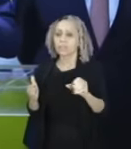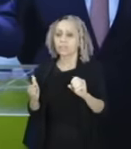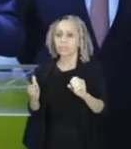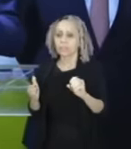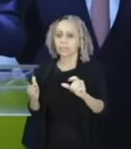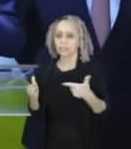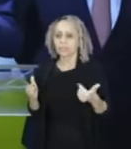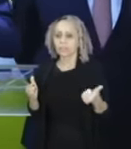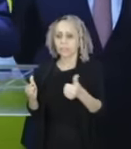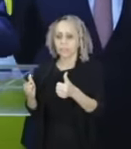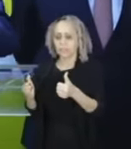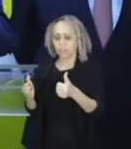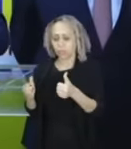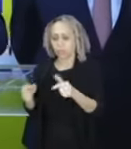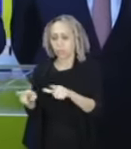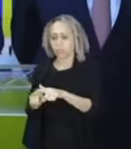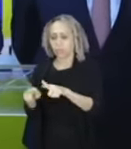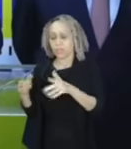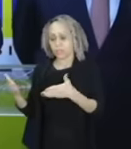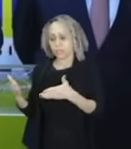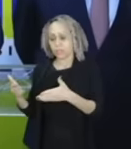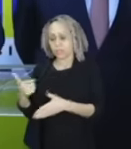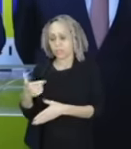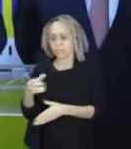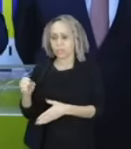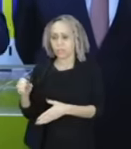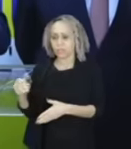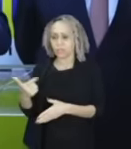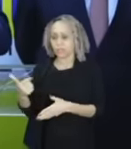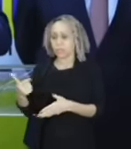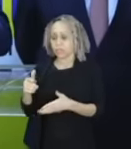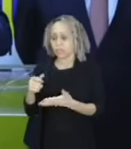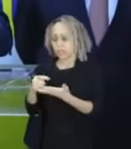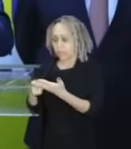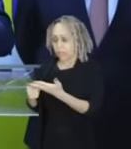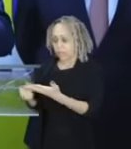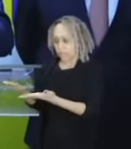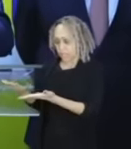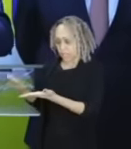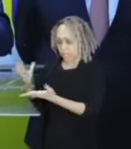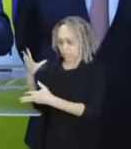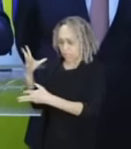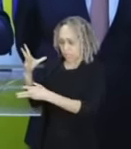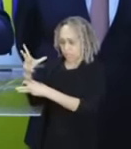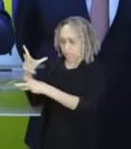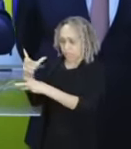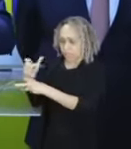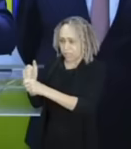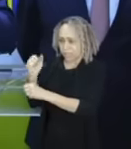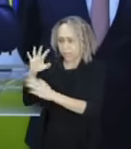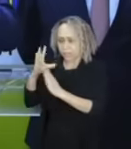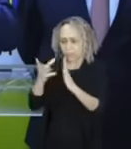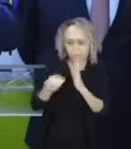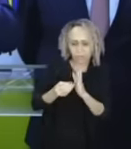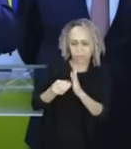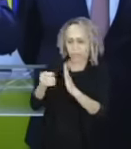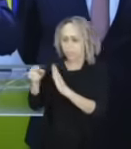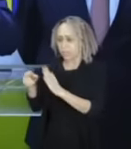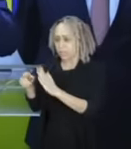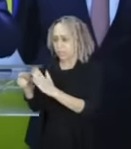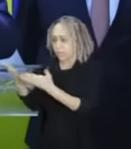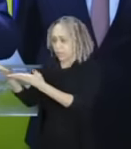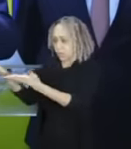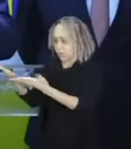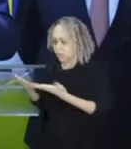enviados para que possamos analisar as informações que que trazem e tomar as medidas necessárias